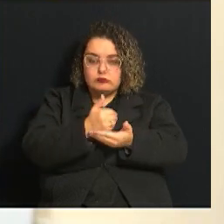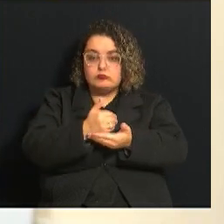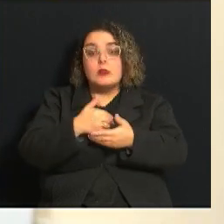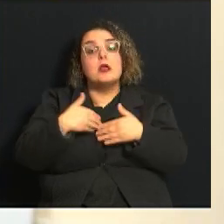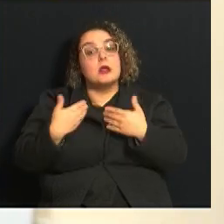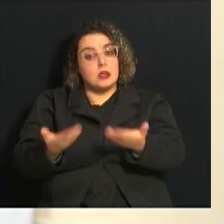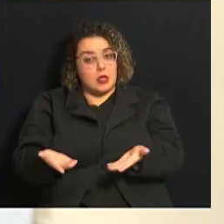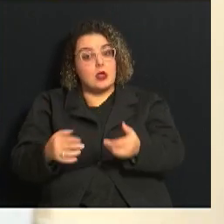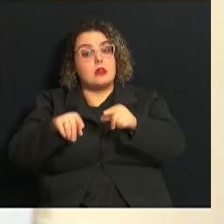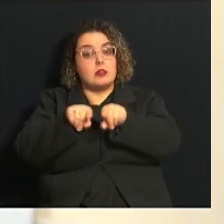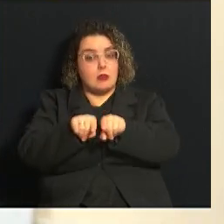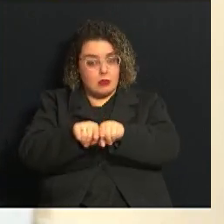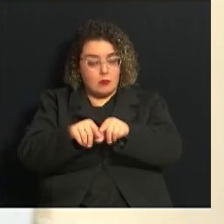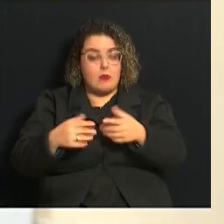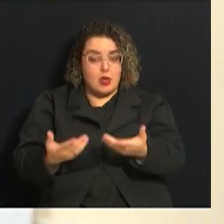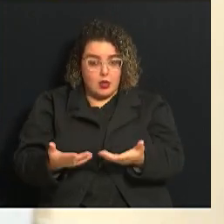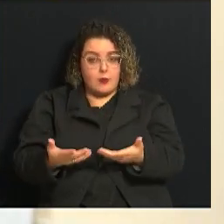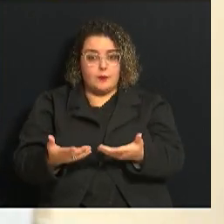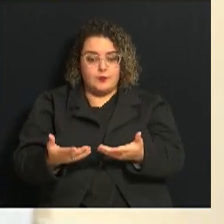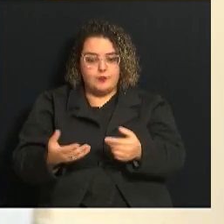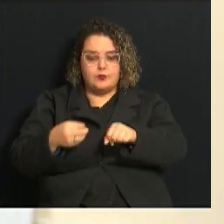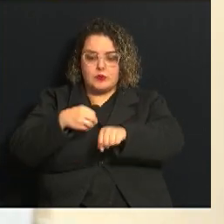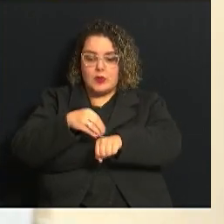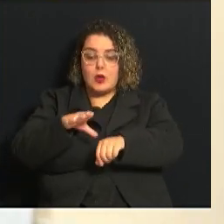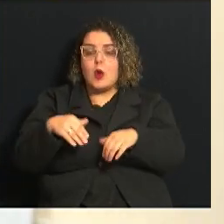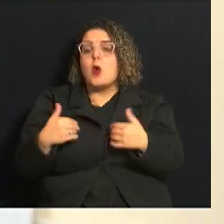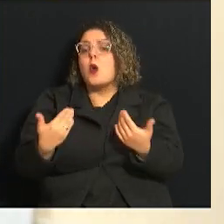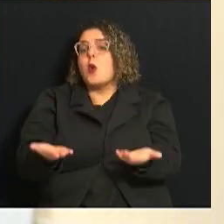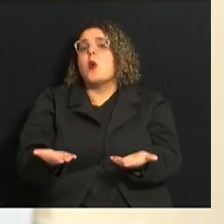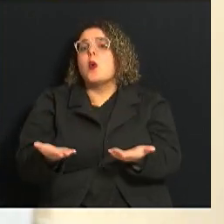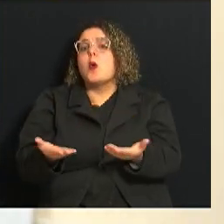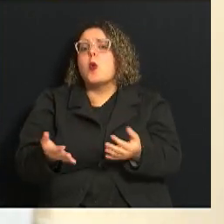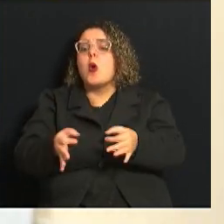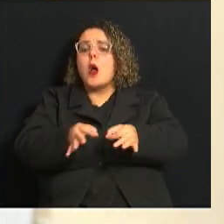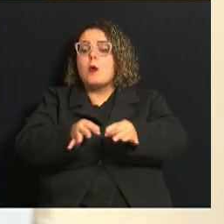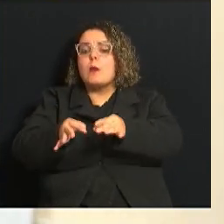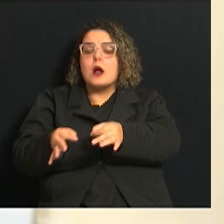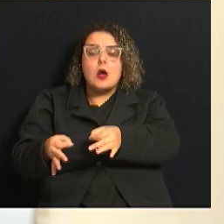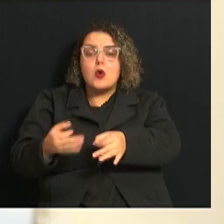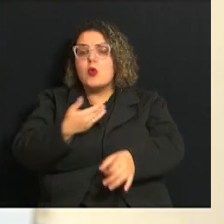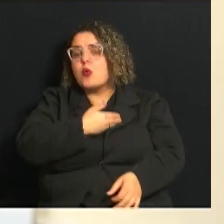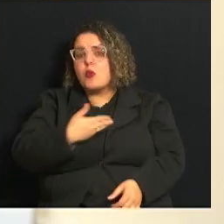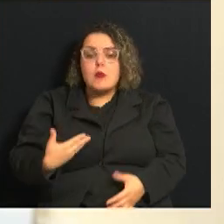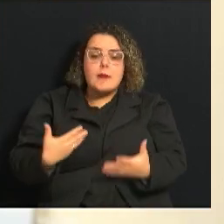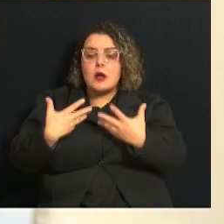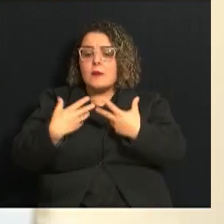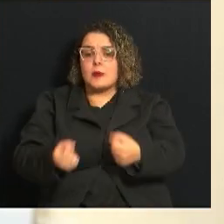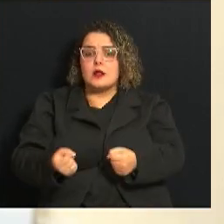partir daí também é encaminhar Quais as diretrizes que o governo deve adotar para dividir essa receita